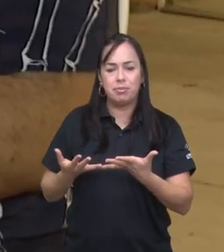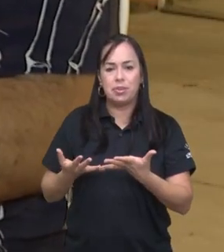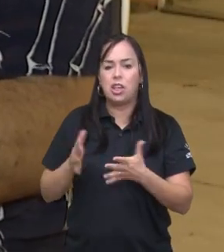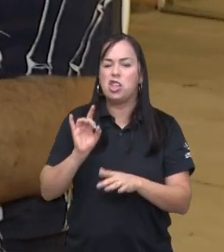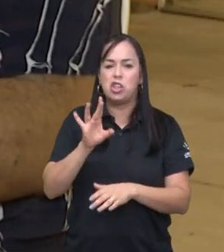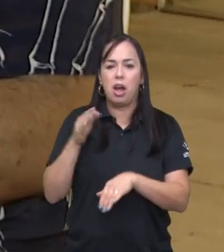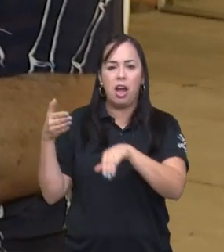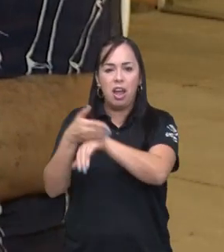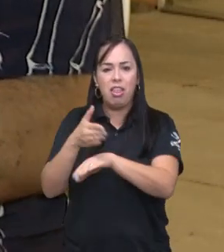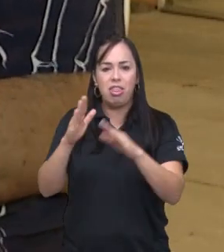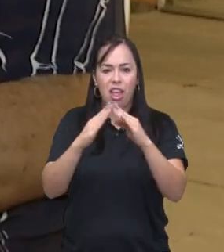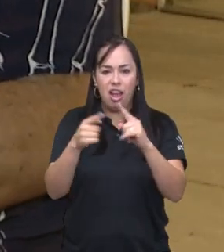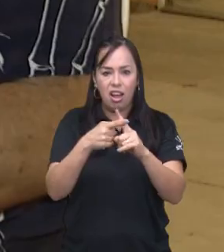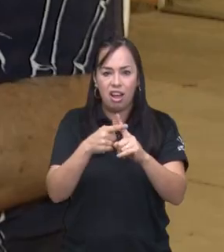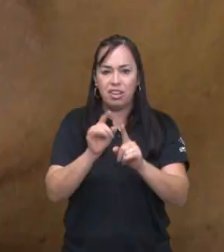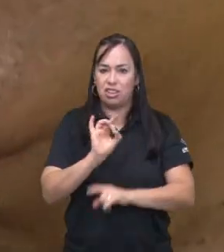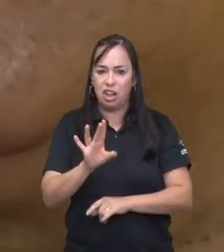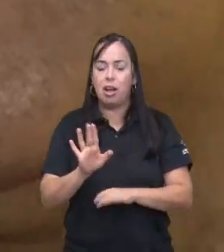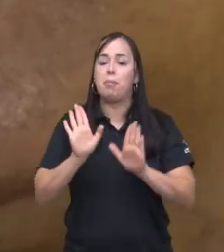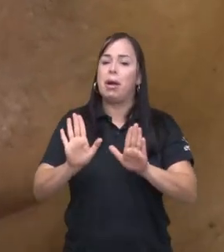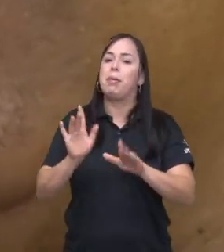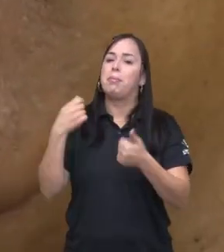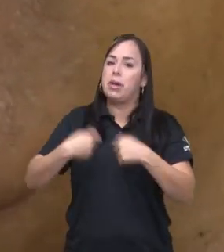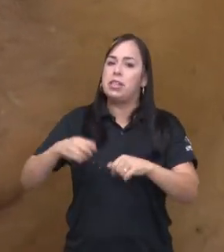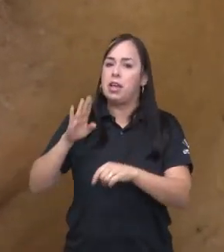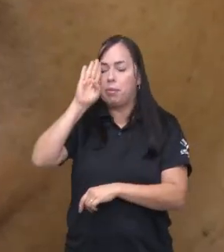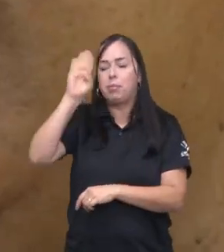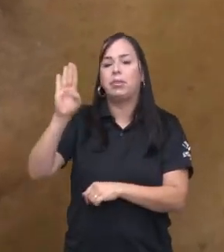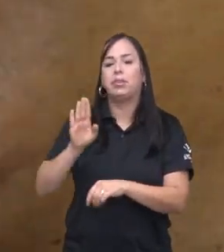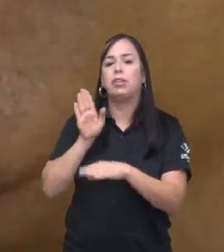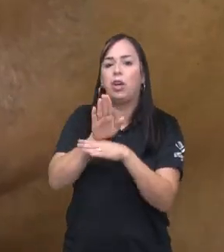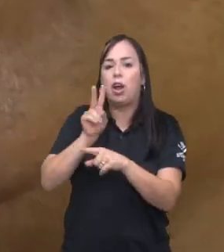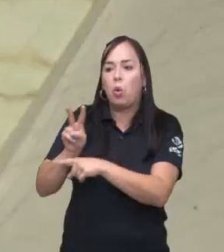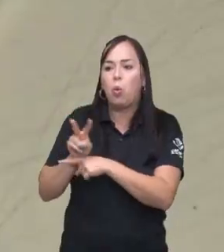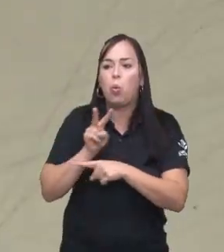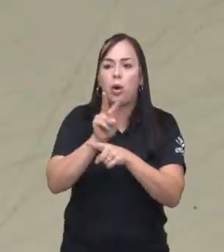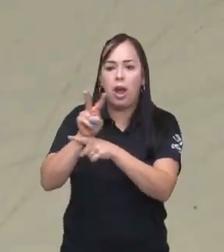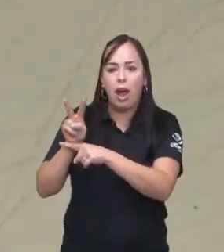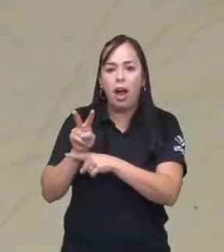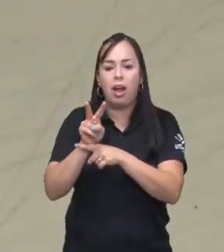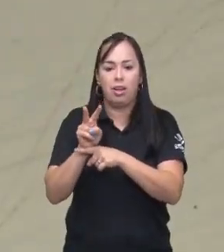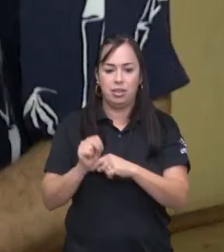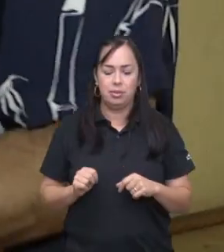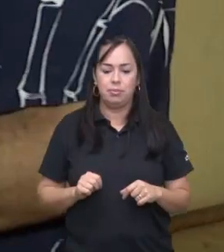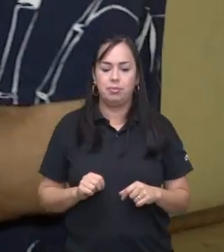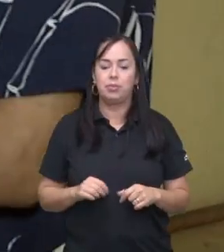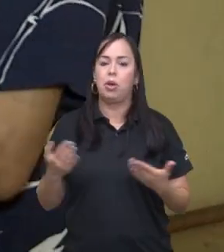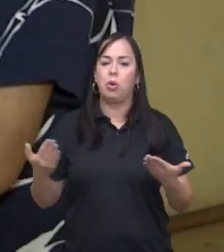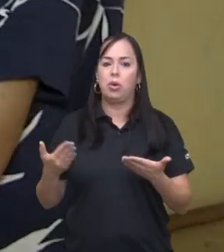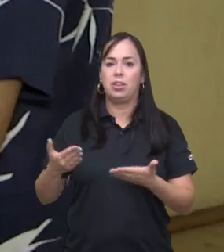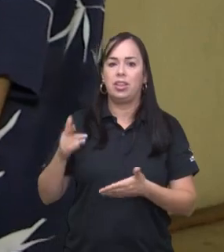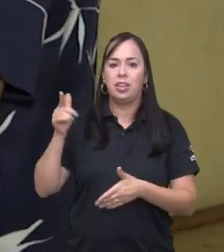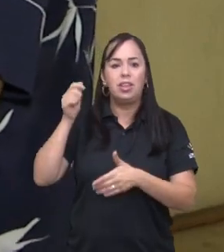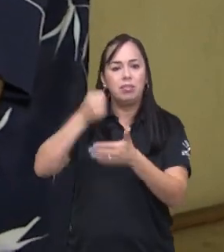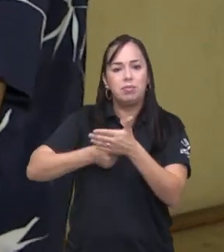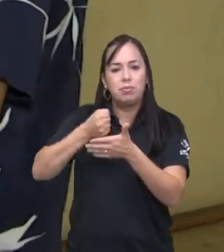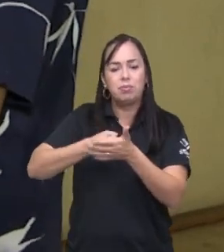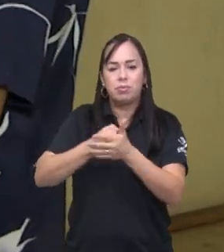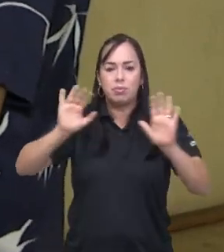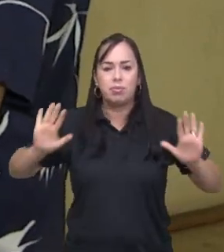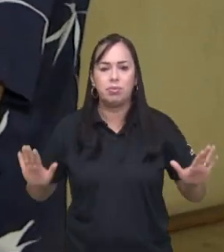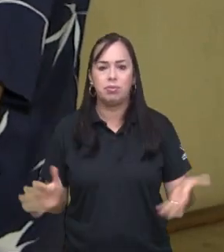ir na igreja, tem que cuidar das pessoas, oferecer oportunidades de vida. Hoje, ele atua na importante tarefa de